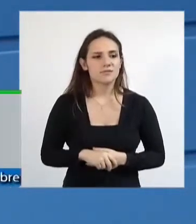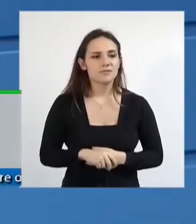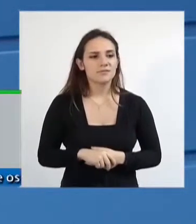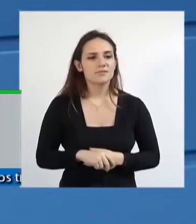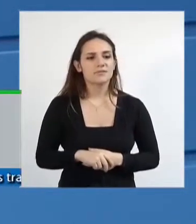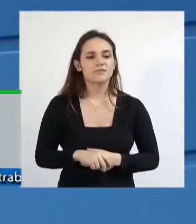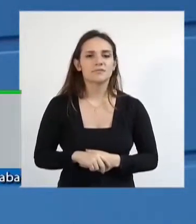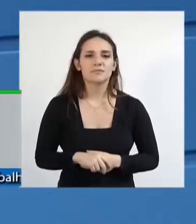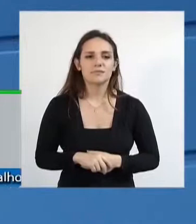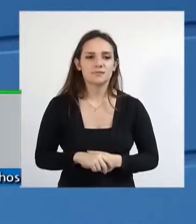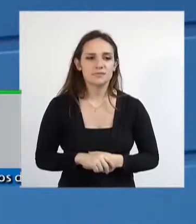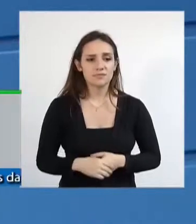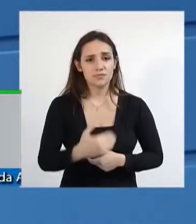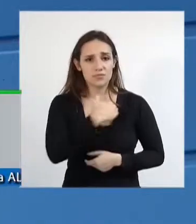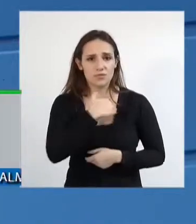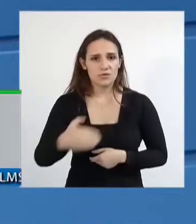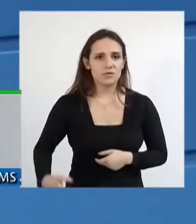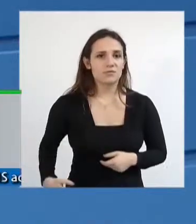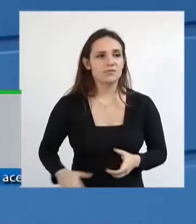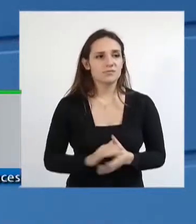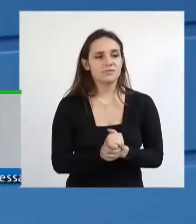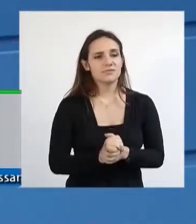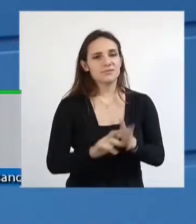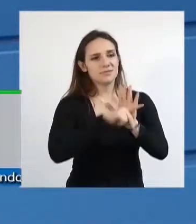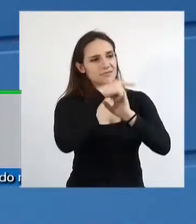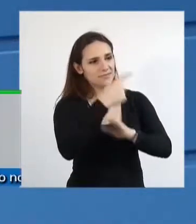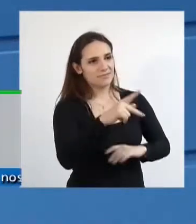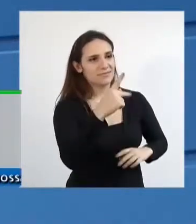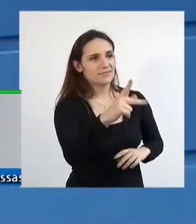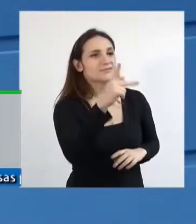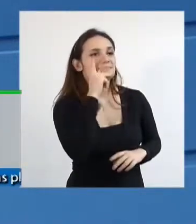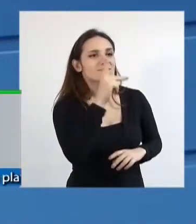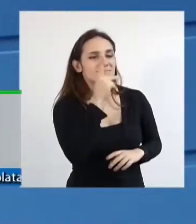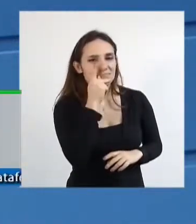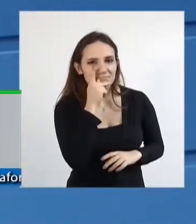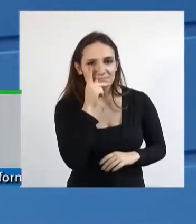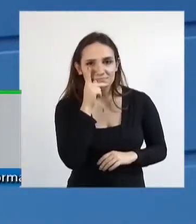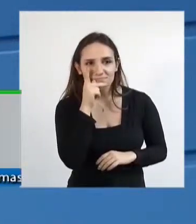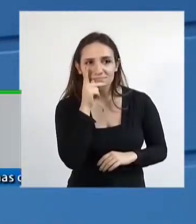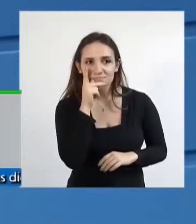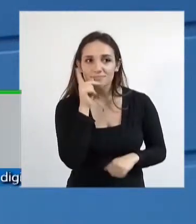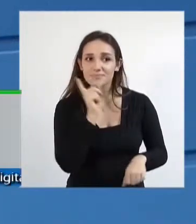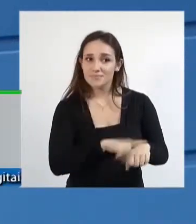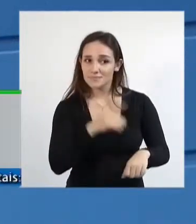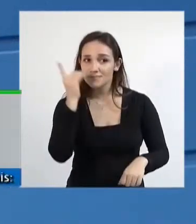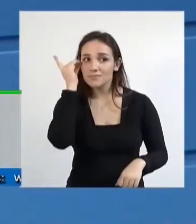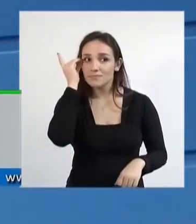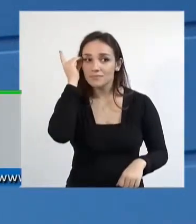governo do seu partido, na época da Dilma,